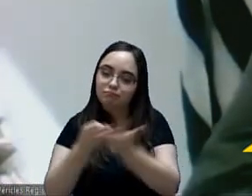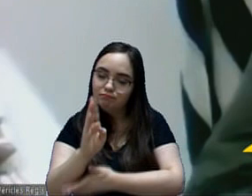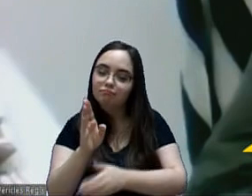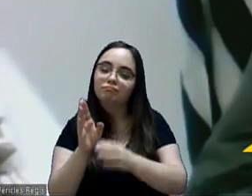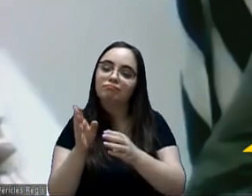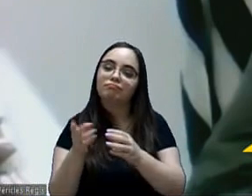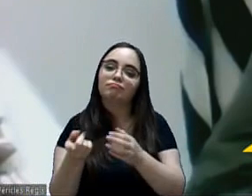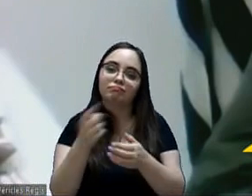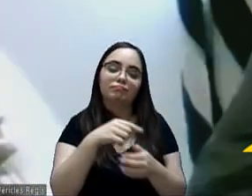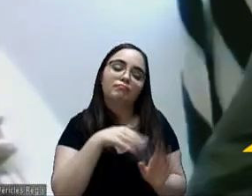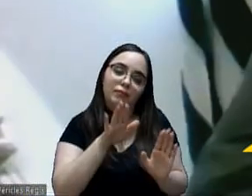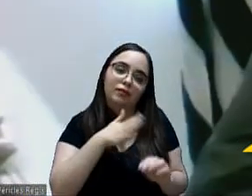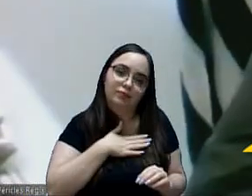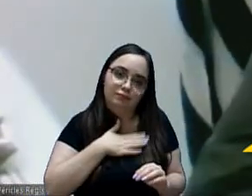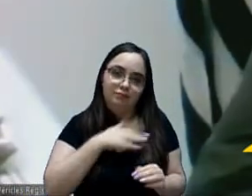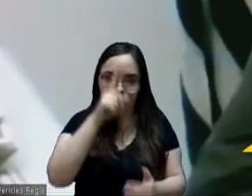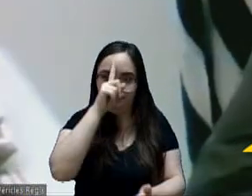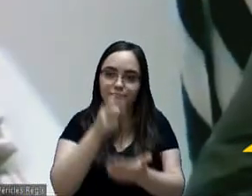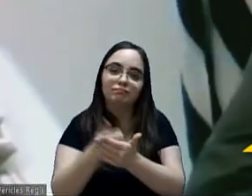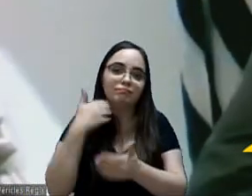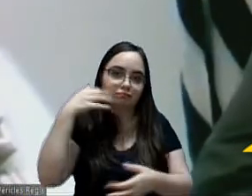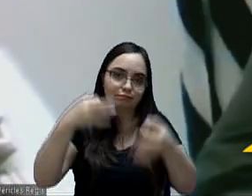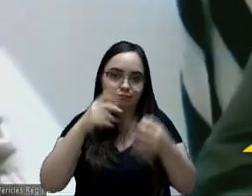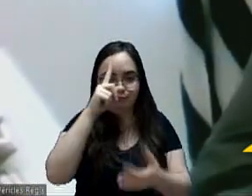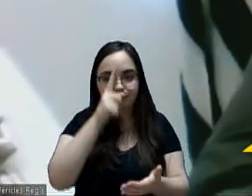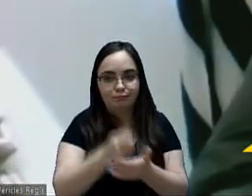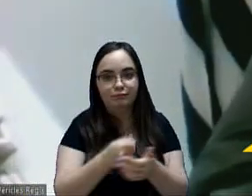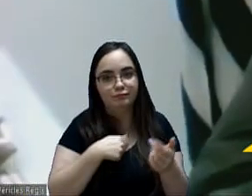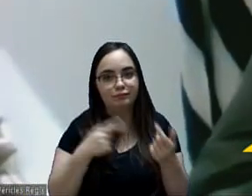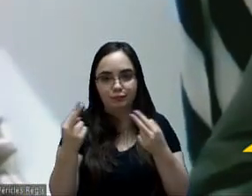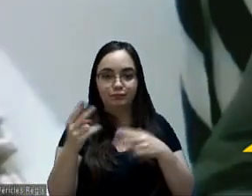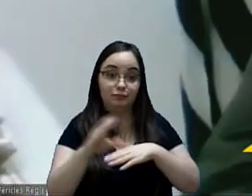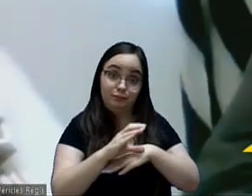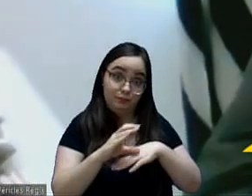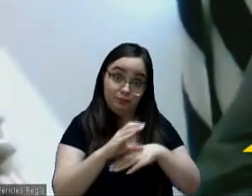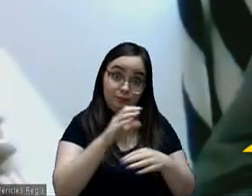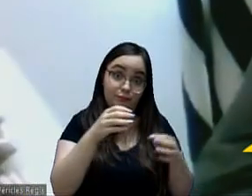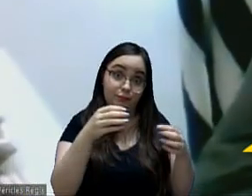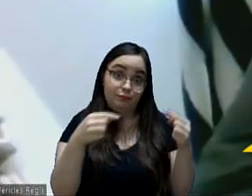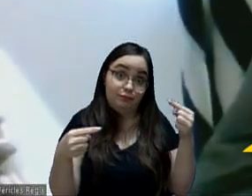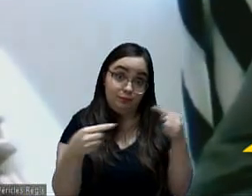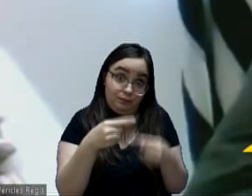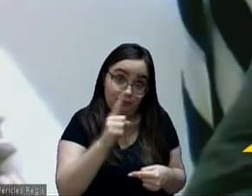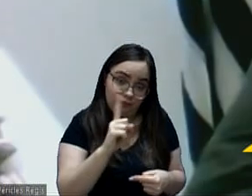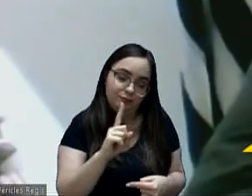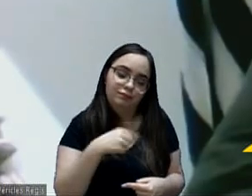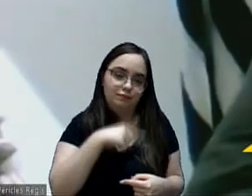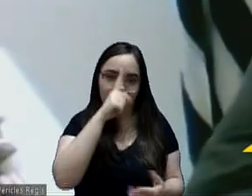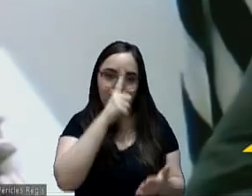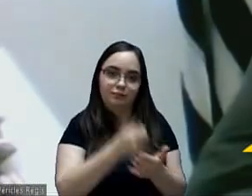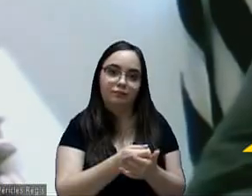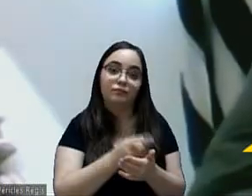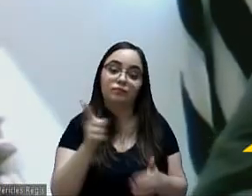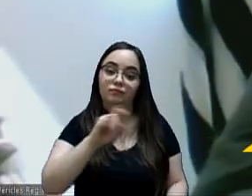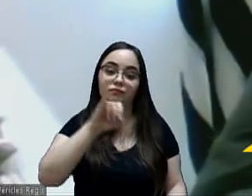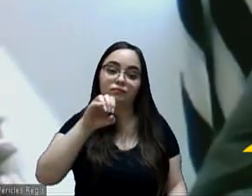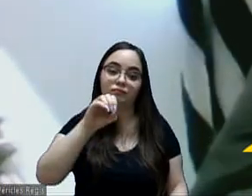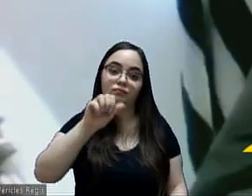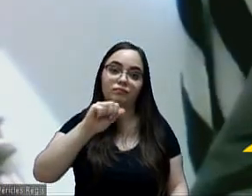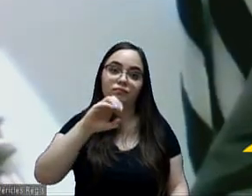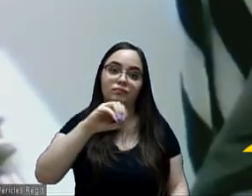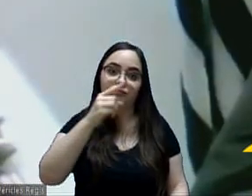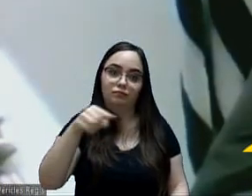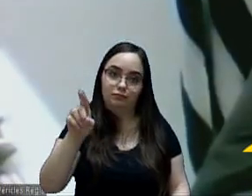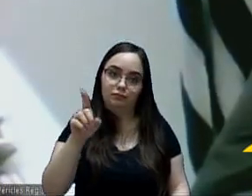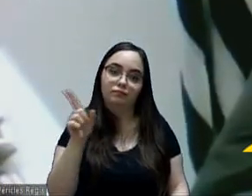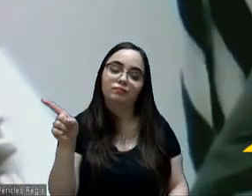eu vou seguir a comissão. Tá, mas eu gostaria de solicitar ao próprio João Donizete, que é o líder de governo, que ele tem capacidade para